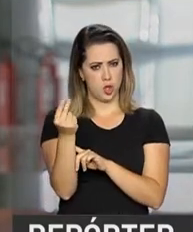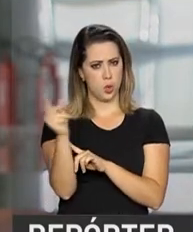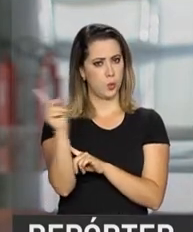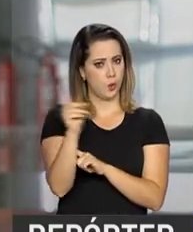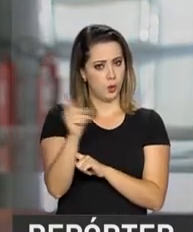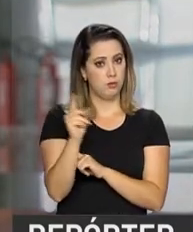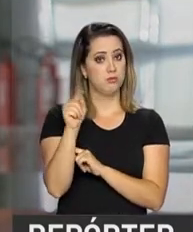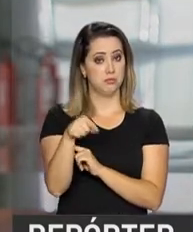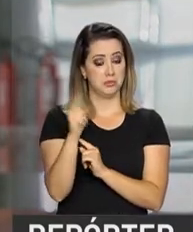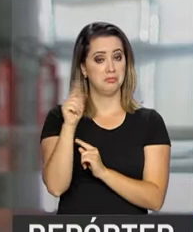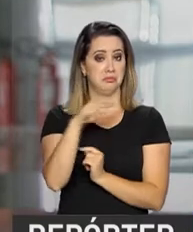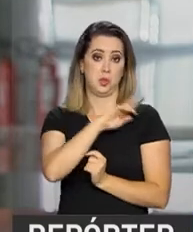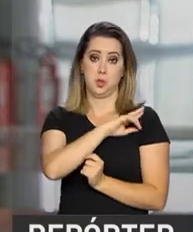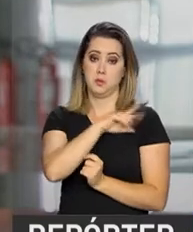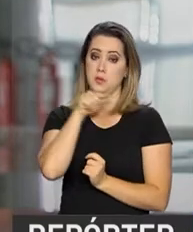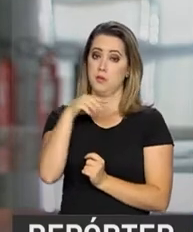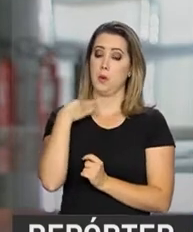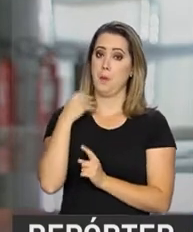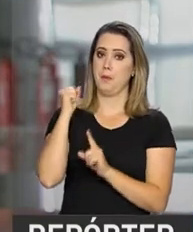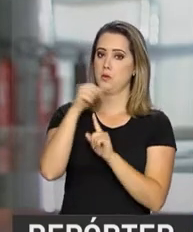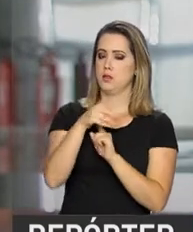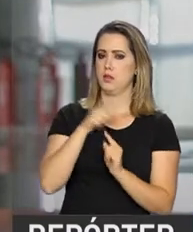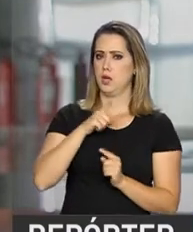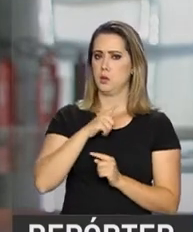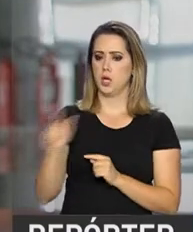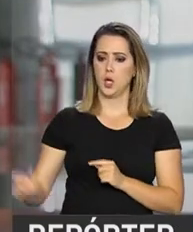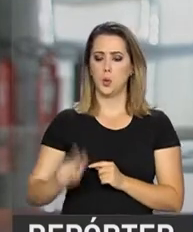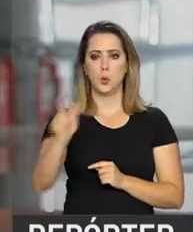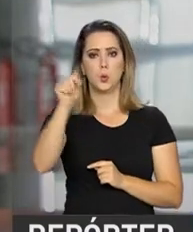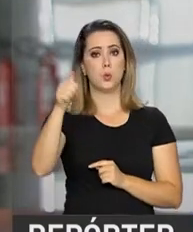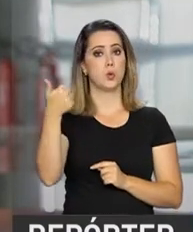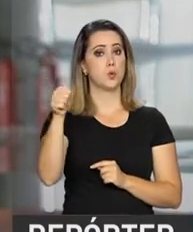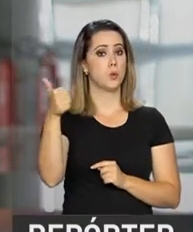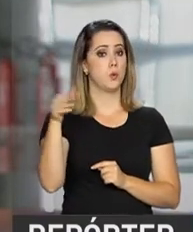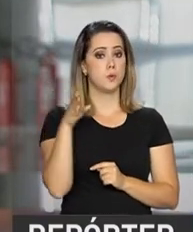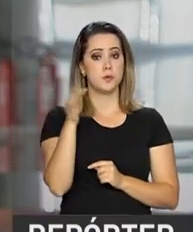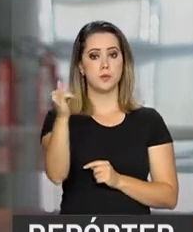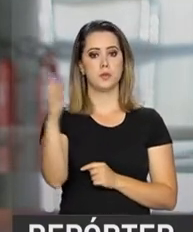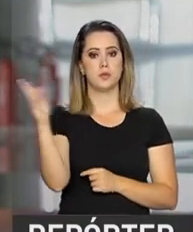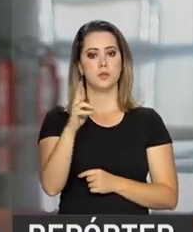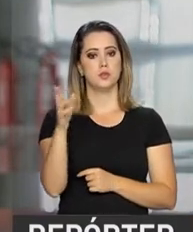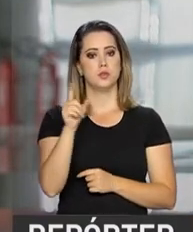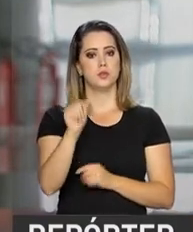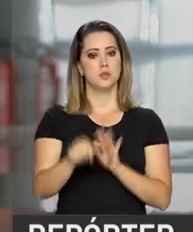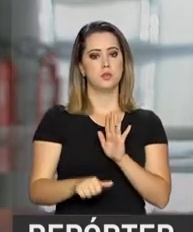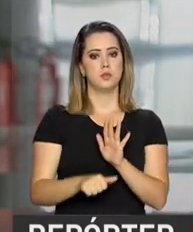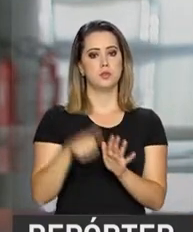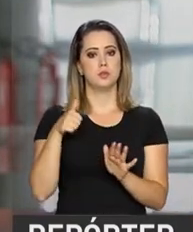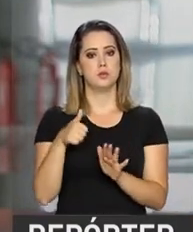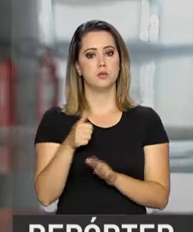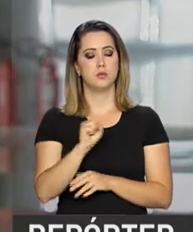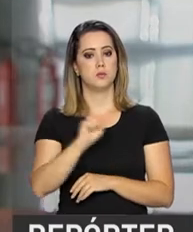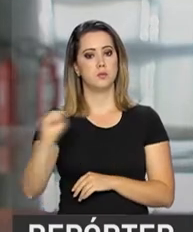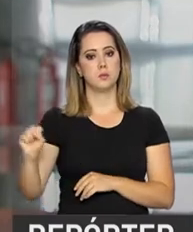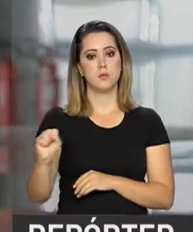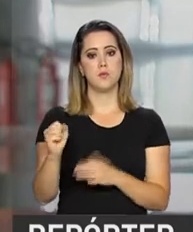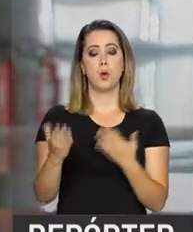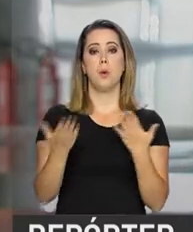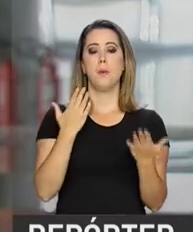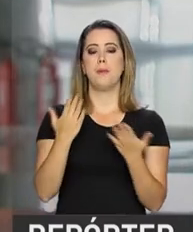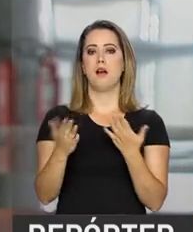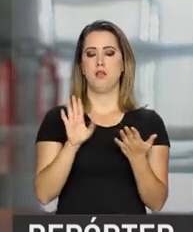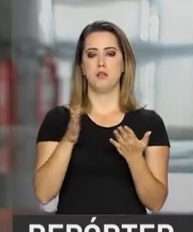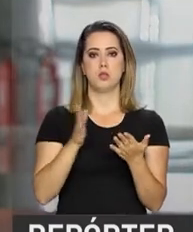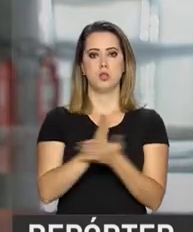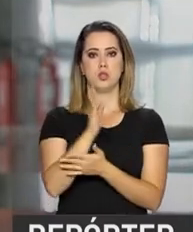registrasse uma um lucro de mais de 11 bilhões de reais no primeiro semestre o balanço já foi